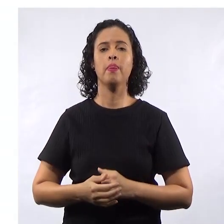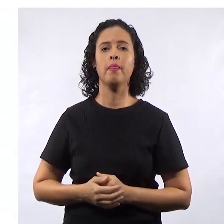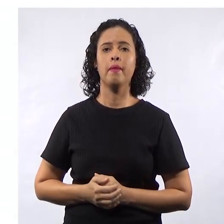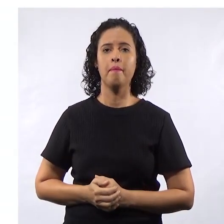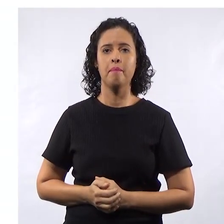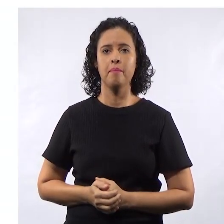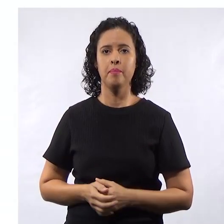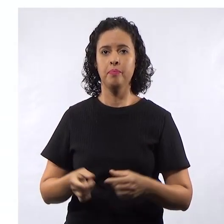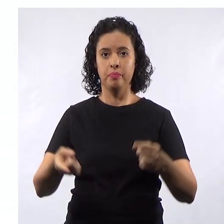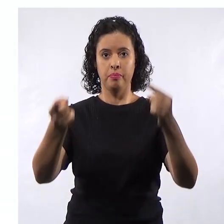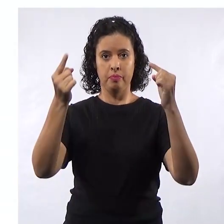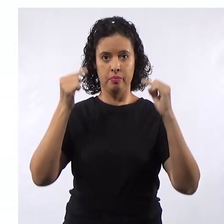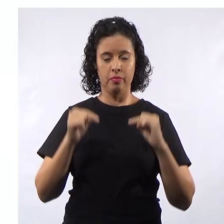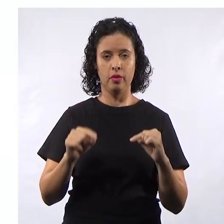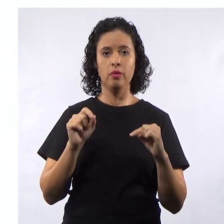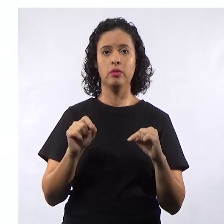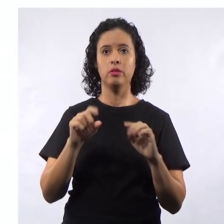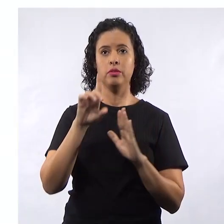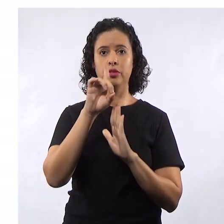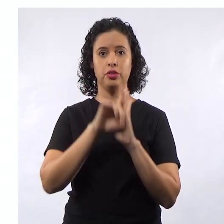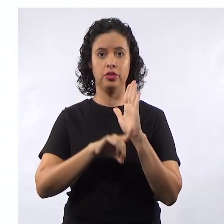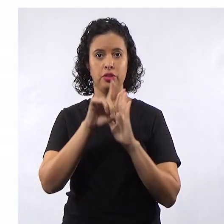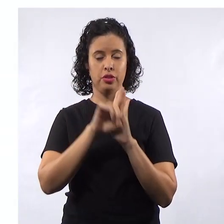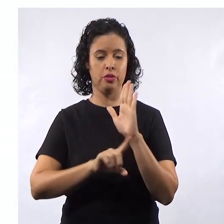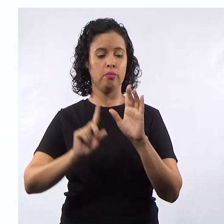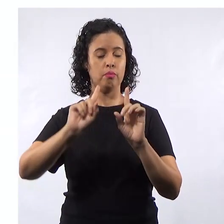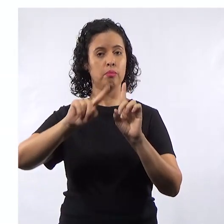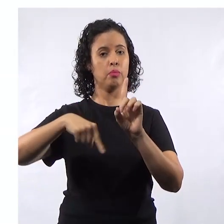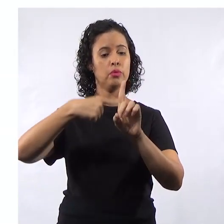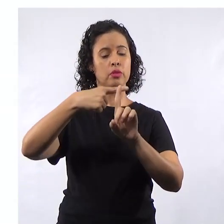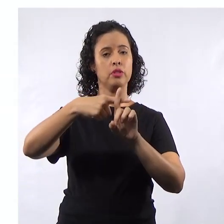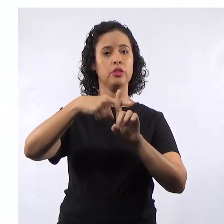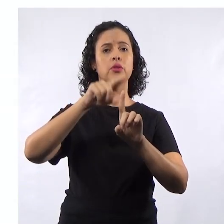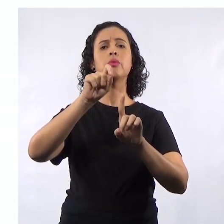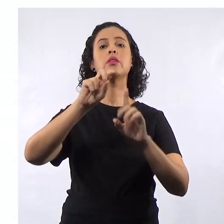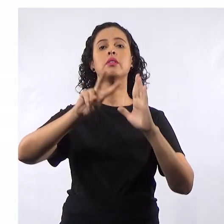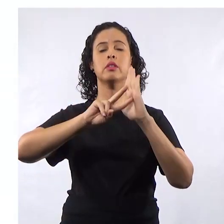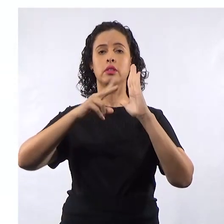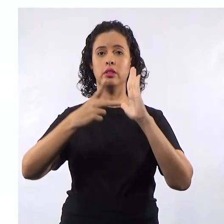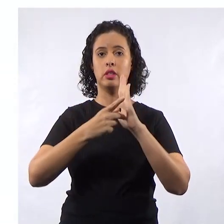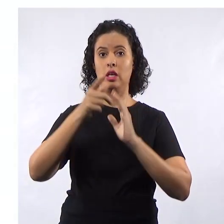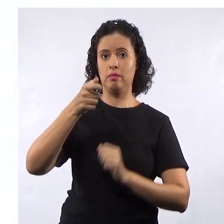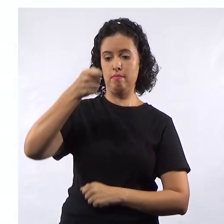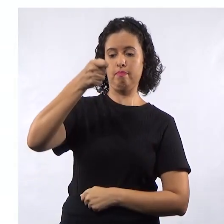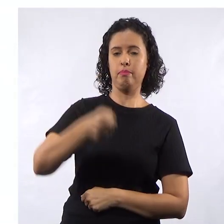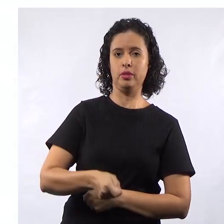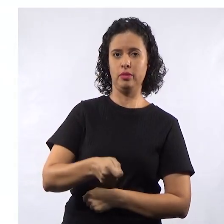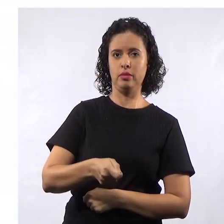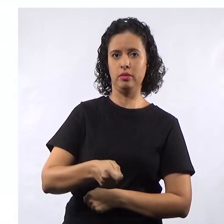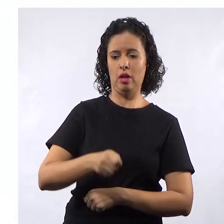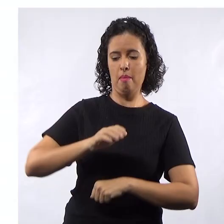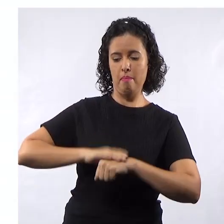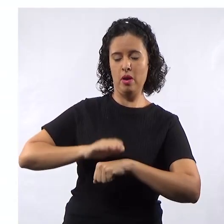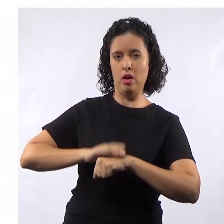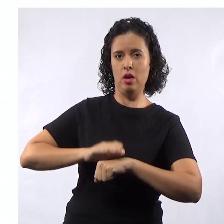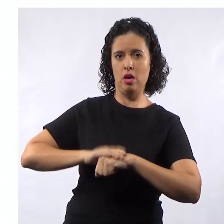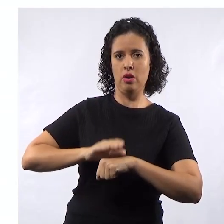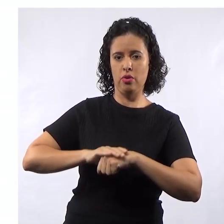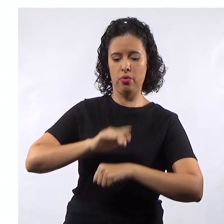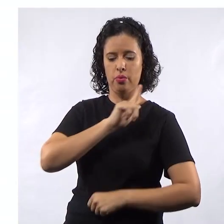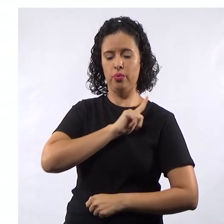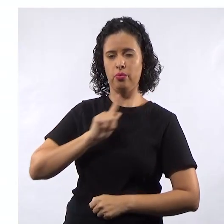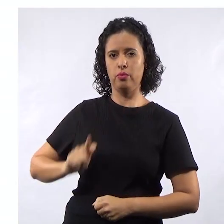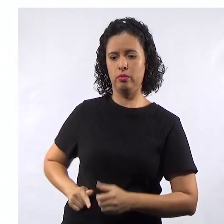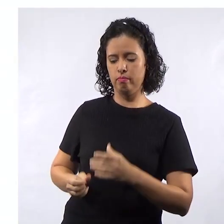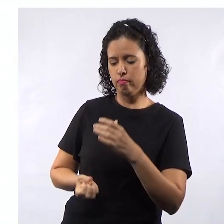aqui nós temos o direito positivo, que é aquele institucionalizado pelo Estado, ou seja, aquele criado pelo Estado, tá? É